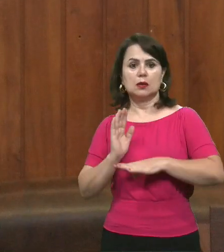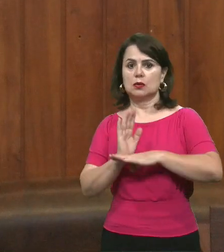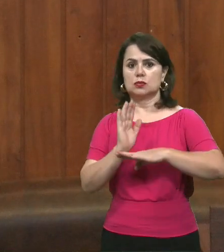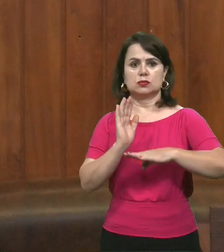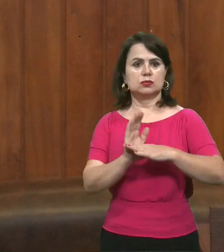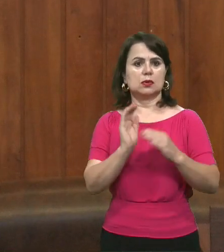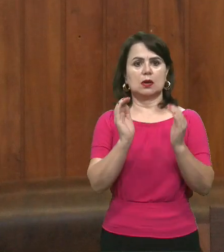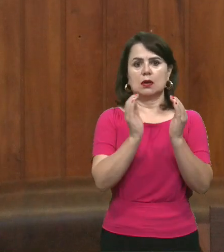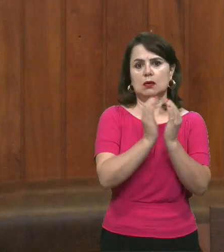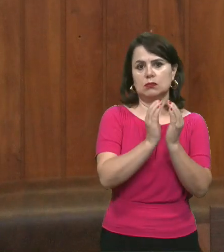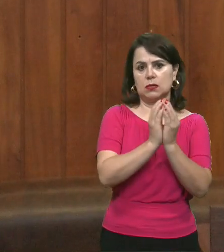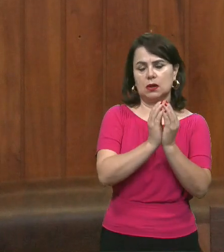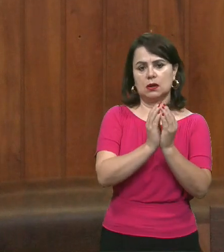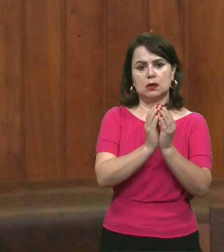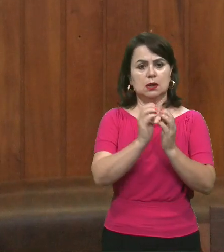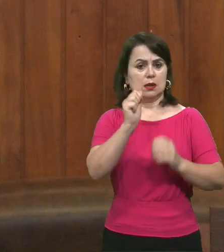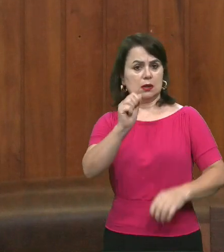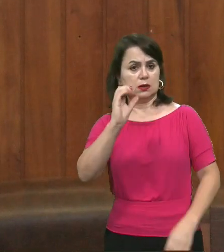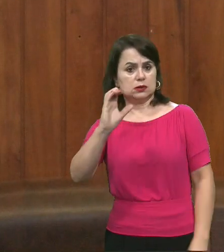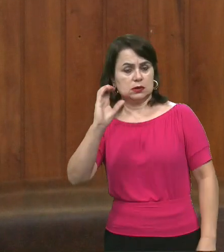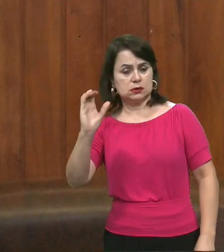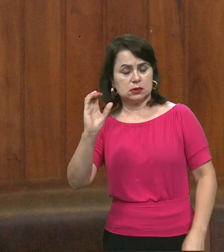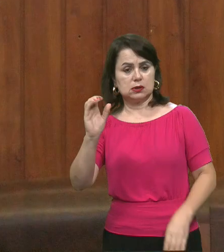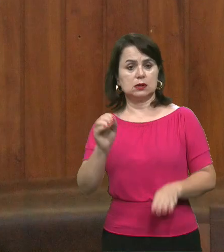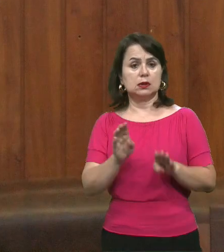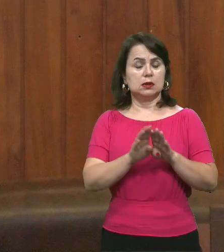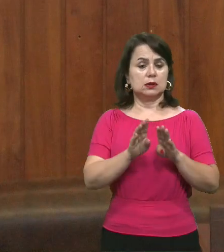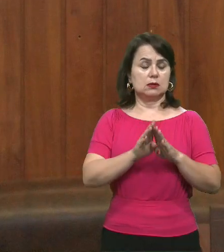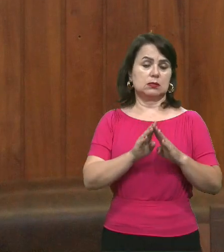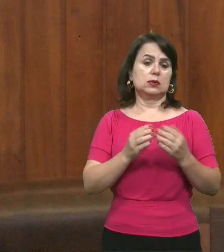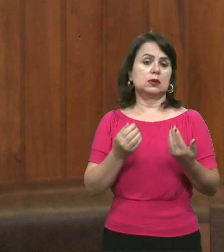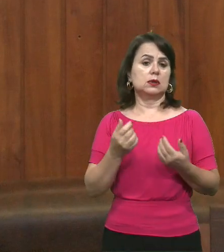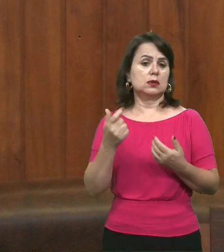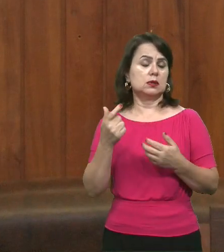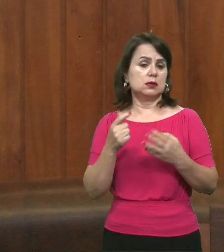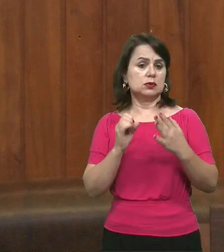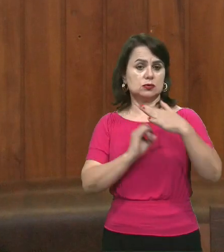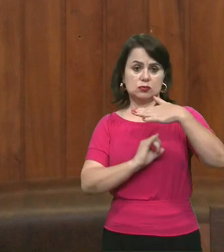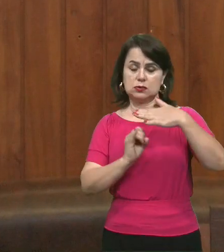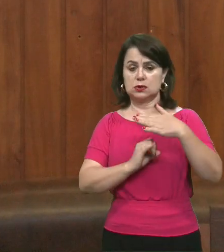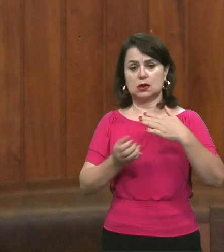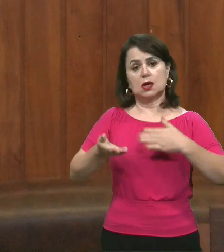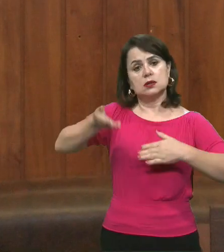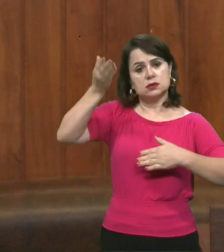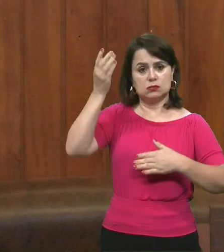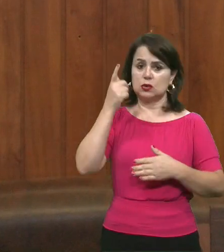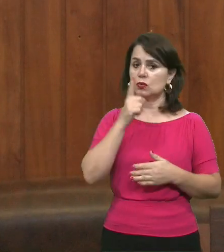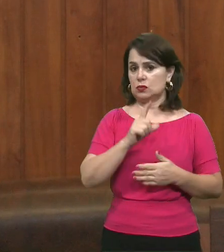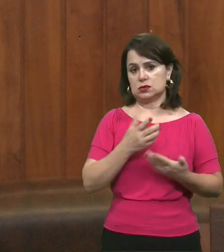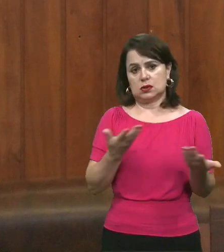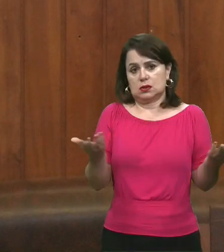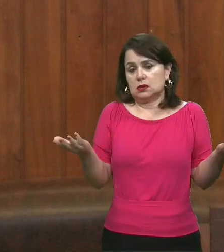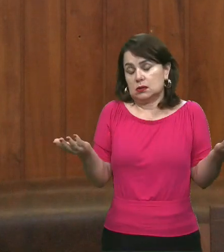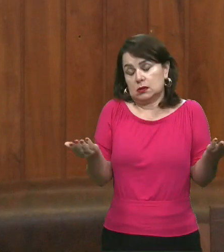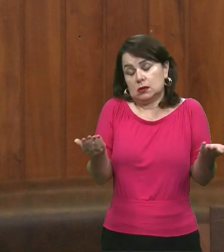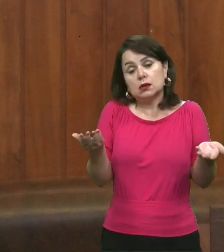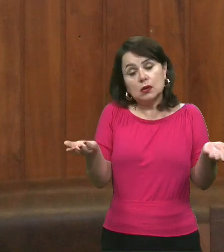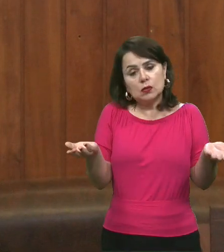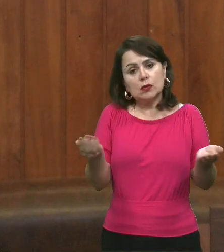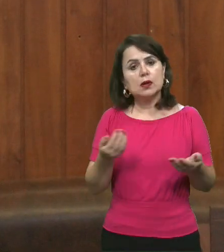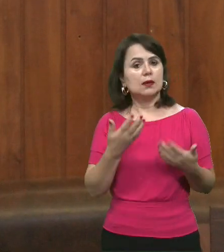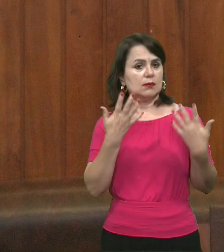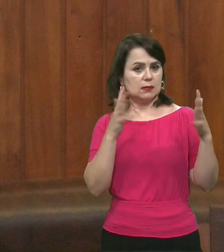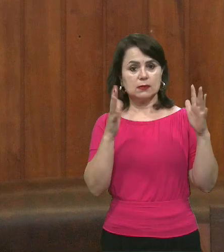educandário acima das desavenças partidárias. Meus parabéns pela tentativa, pela intenção, que é o que